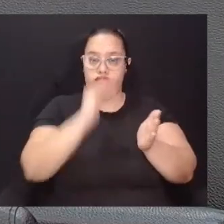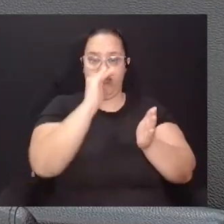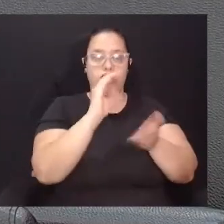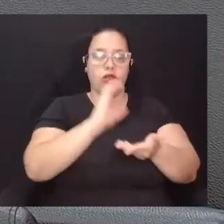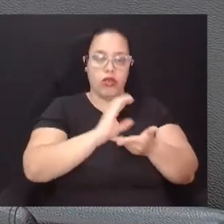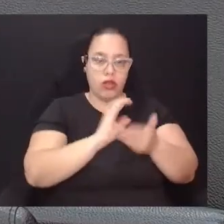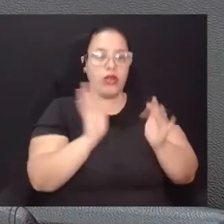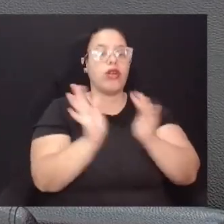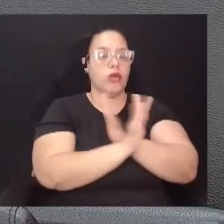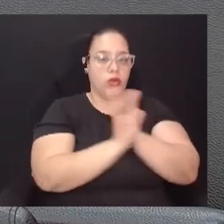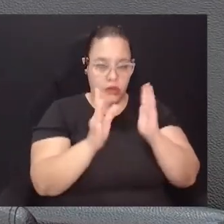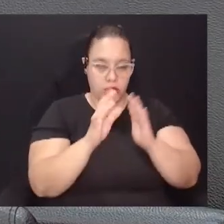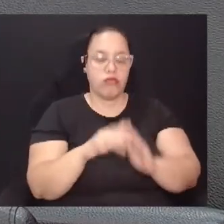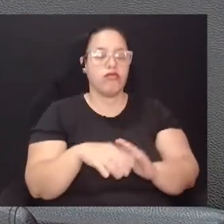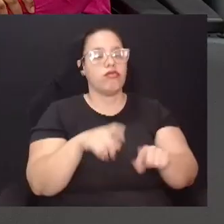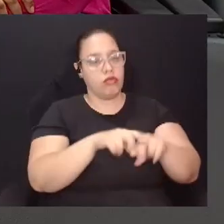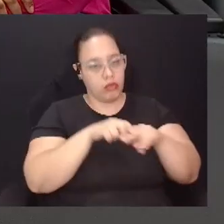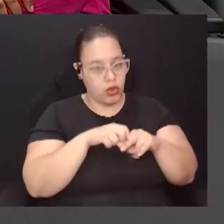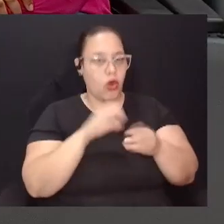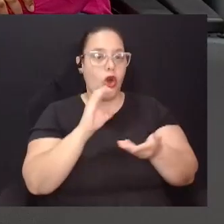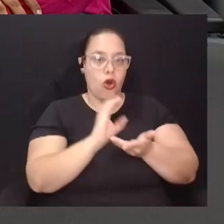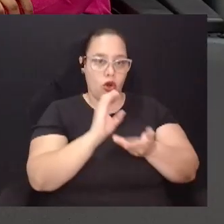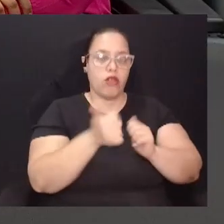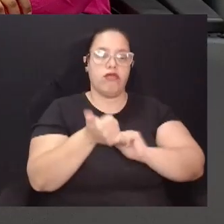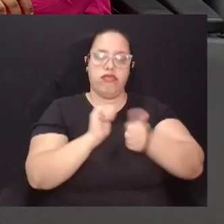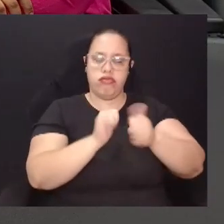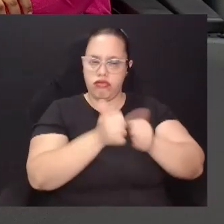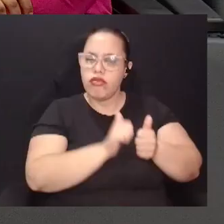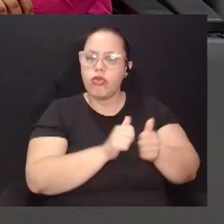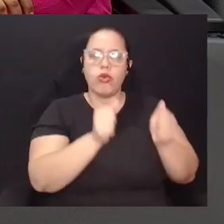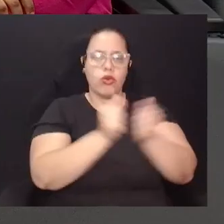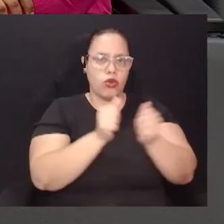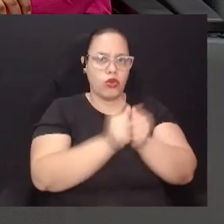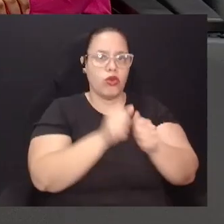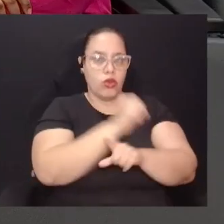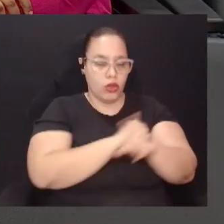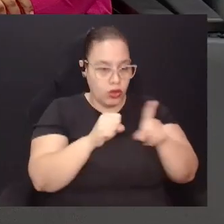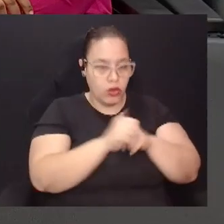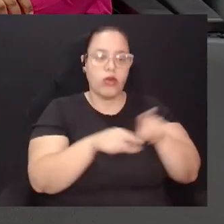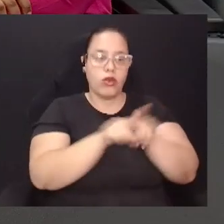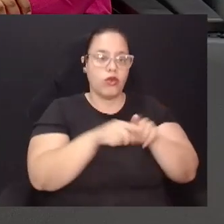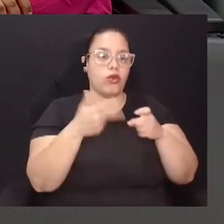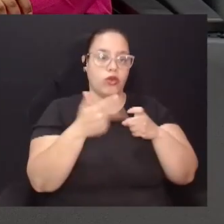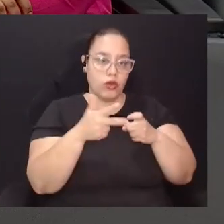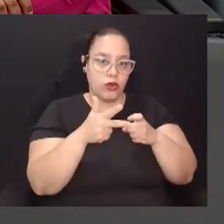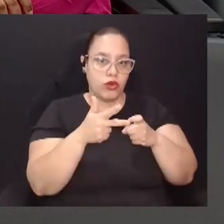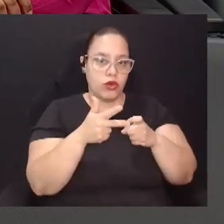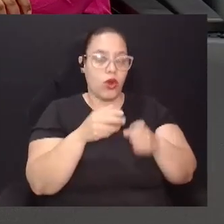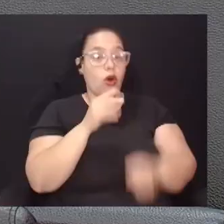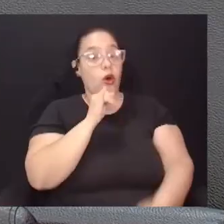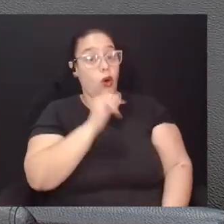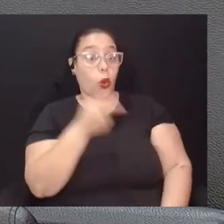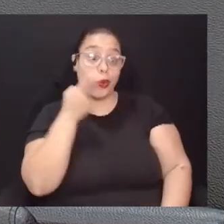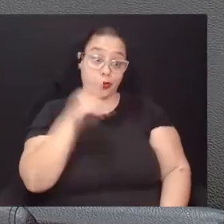que passar pelo Conselho de Mobilidade Urbana, porque assim o Conselho vai fazer a análise, né, junto com a sociedade civil e também o Executivo, para